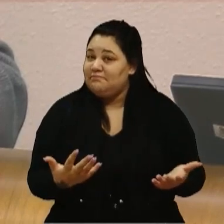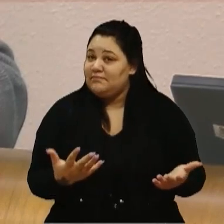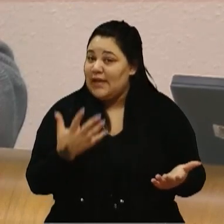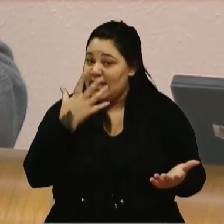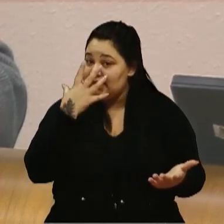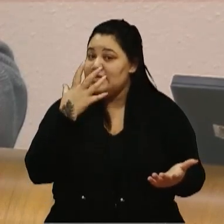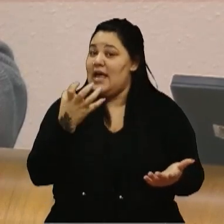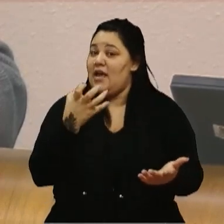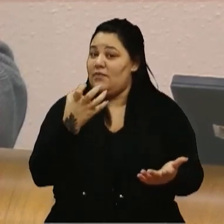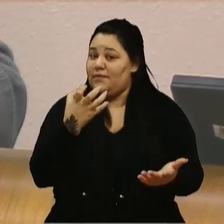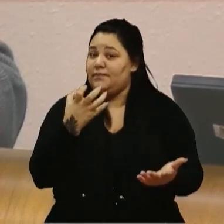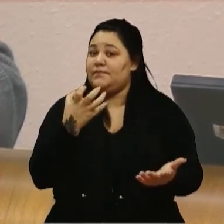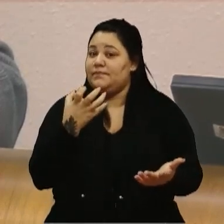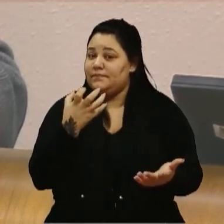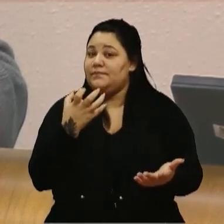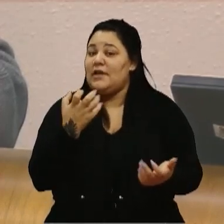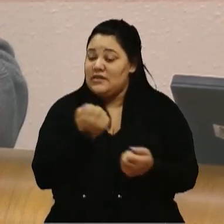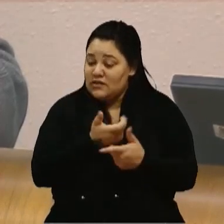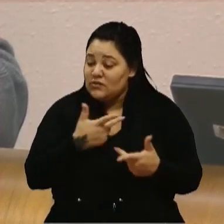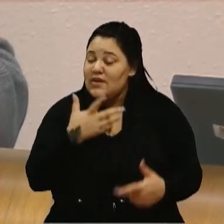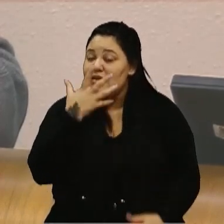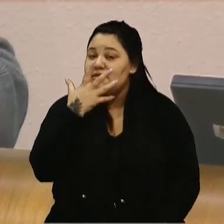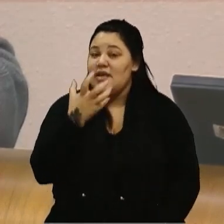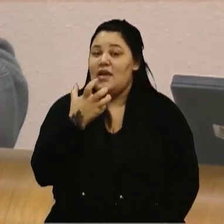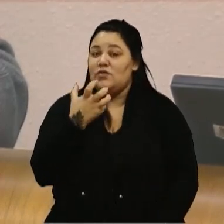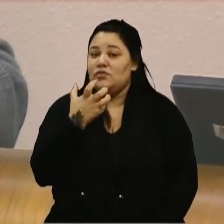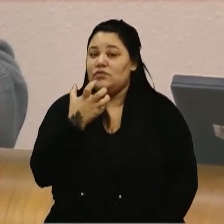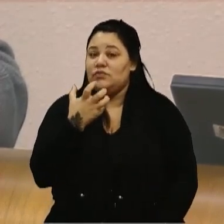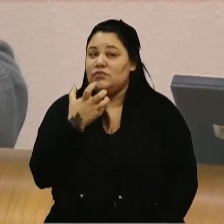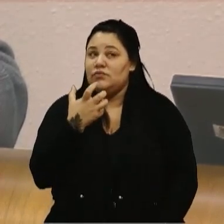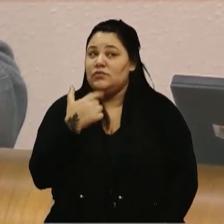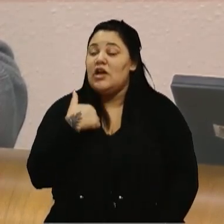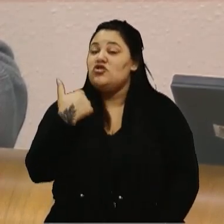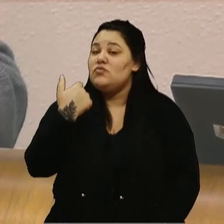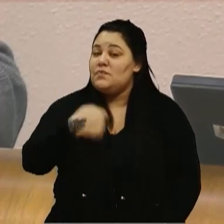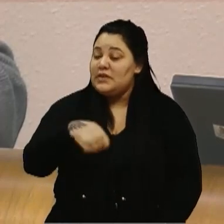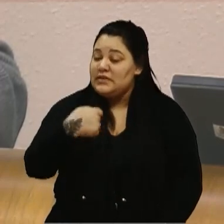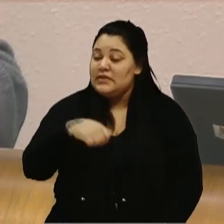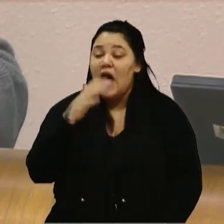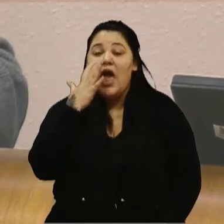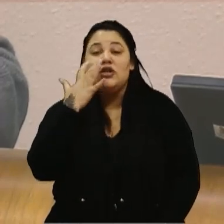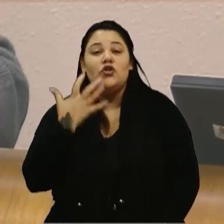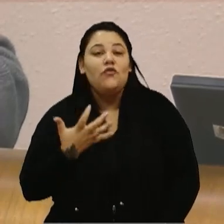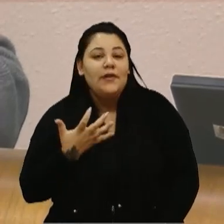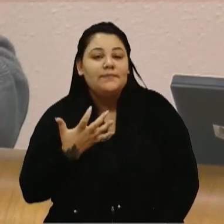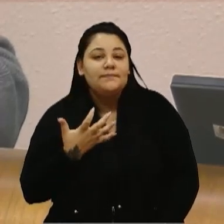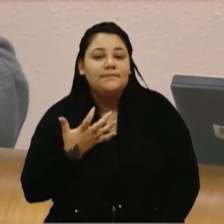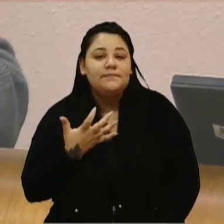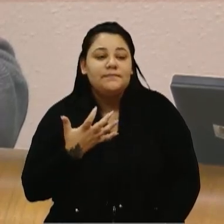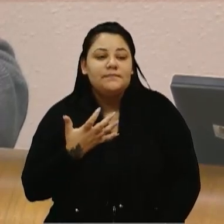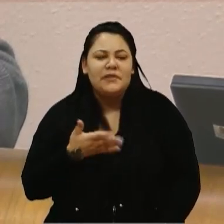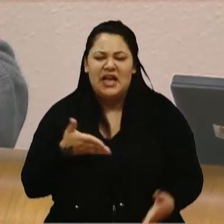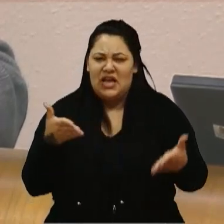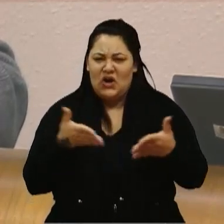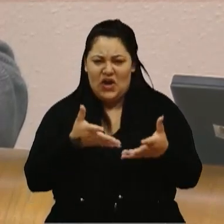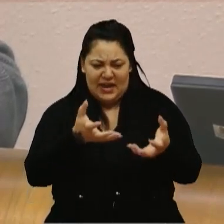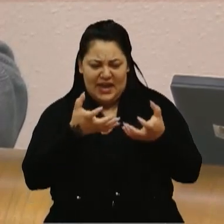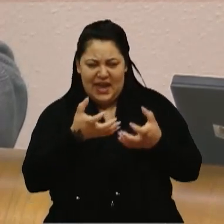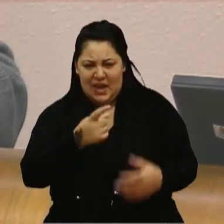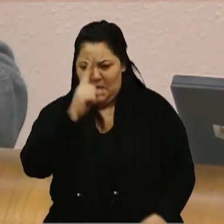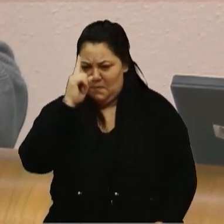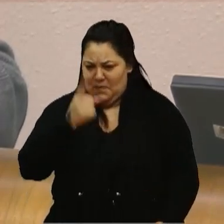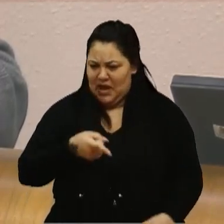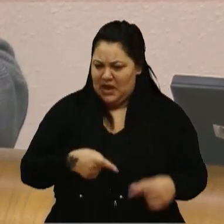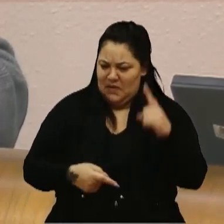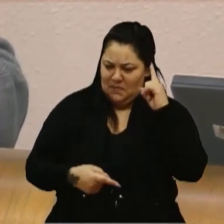sério, é muito sério essas coisas. Né? Então, a gente precisa resolver essas coisas. Agora querem dar ordem de